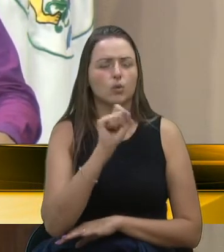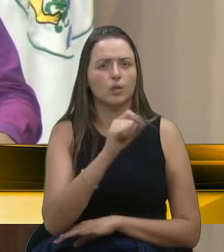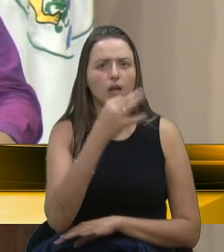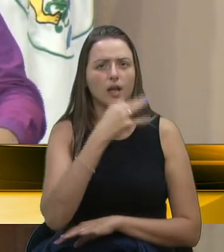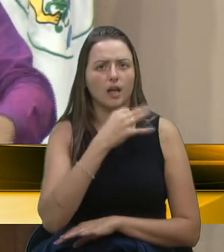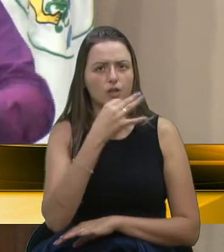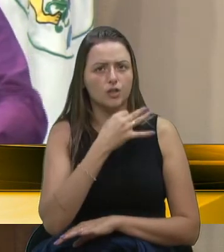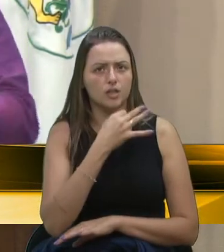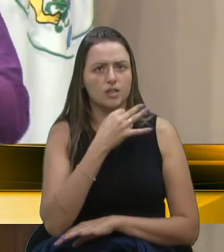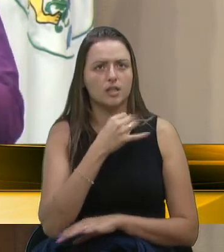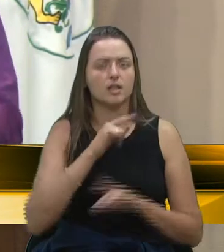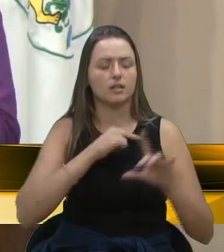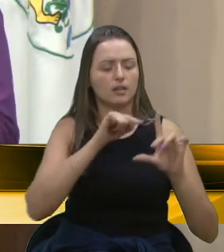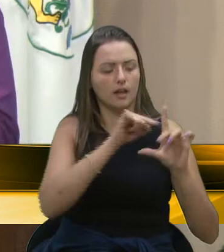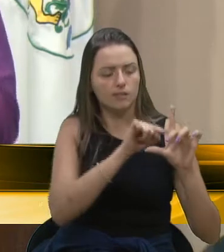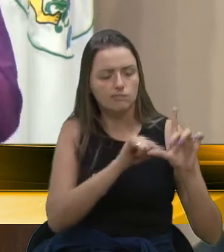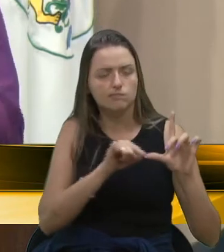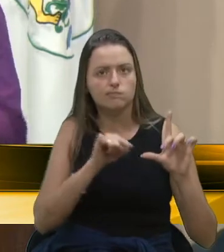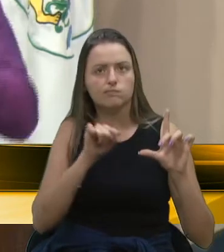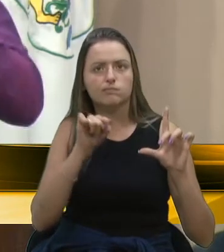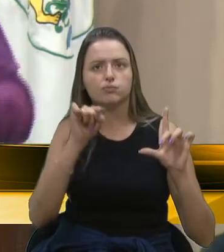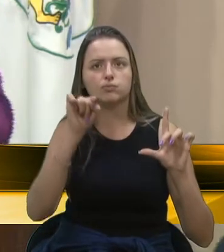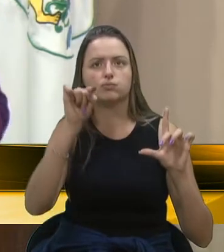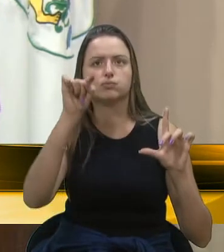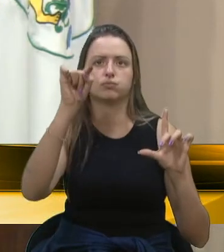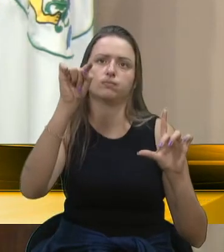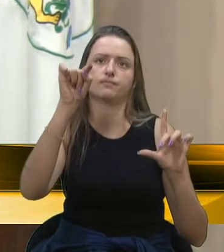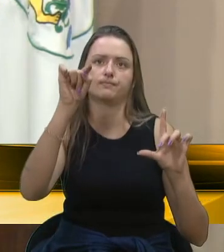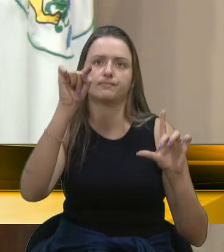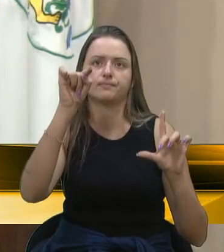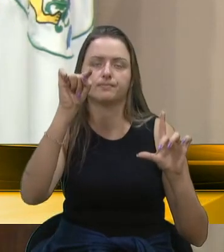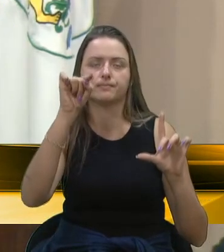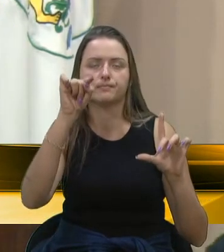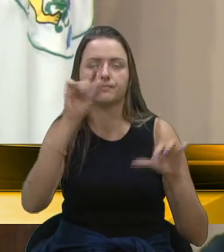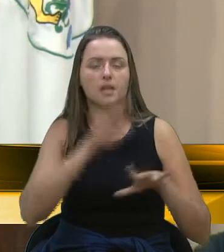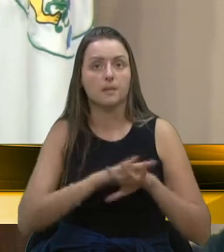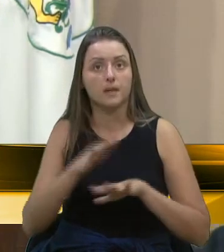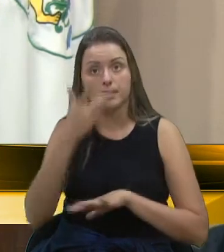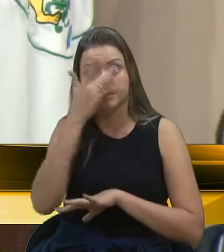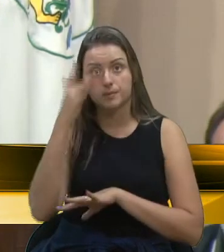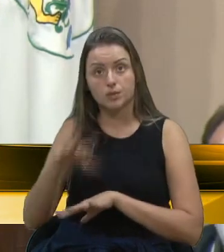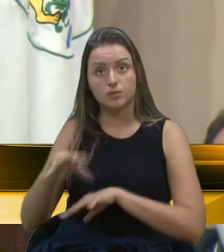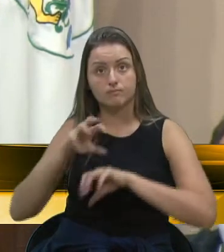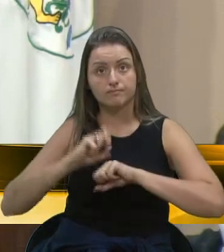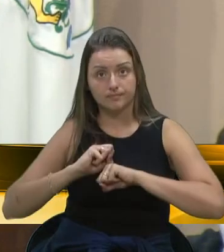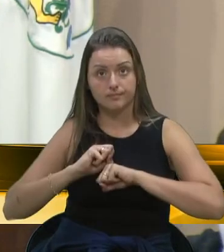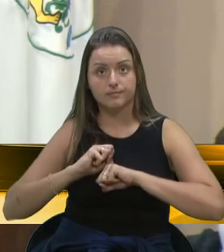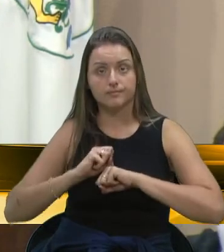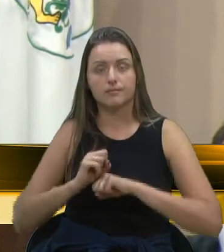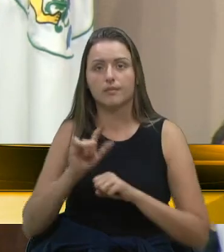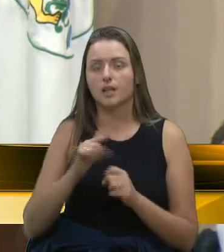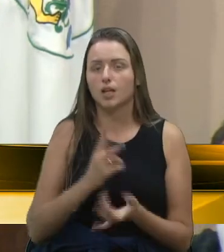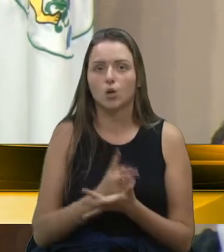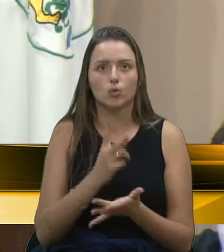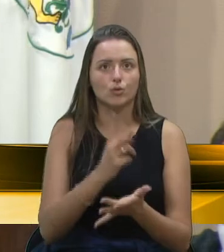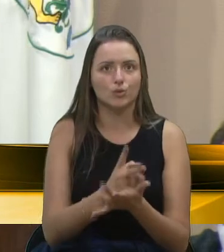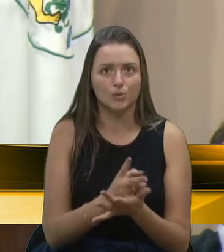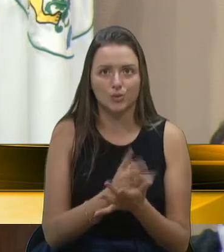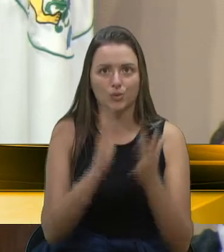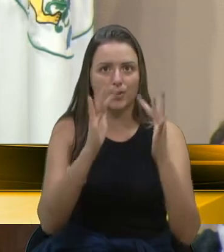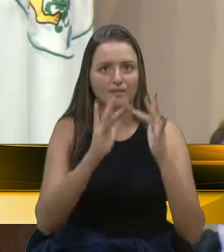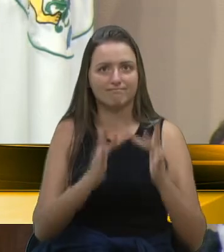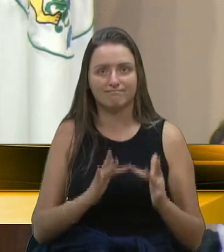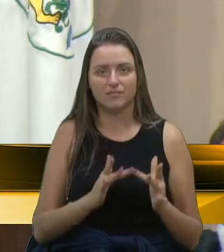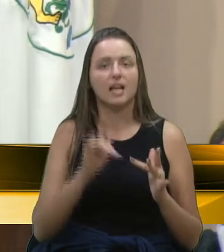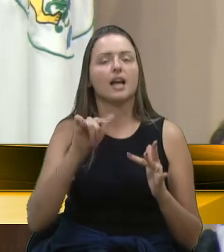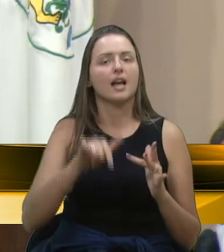Caxias? Nós temos uma curva que segue inclinando e segue crescendo do ponto de vista do contágio. Essa é uma